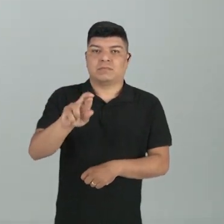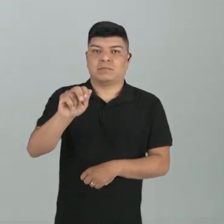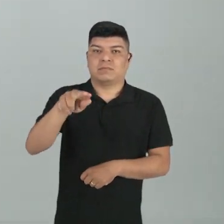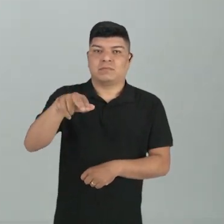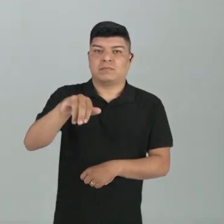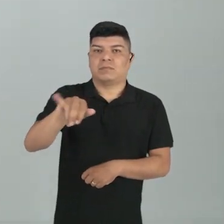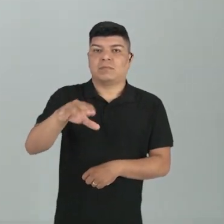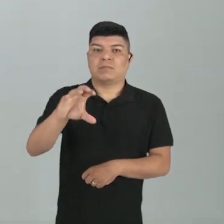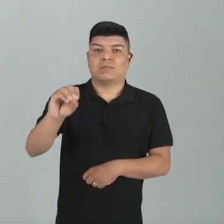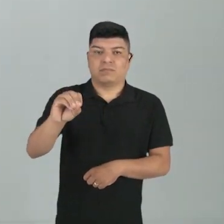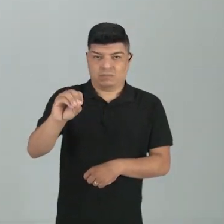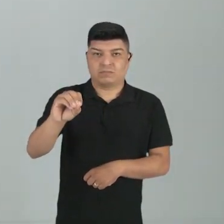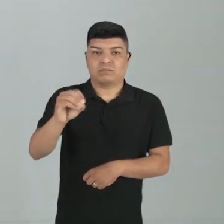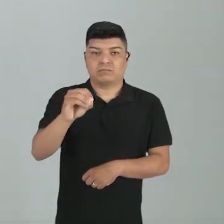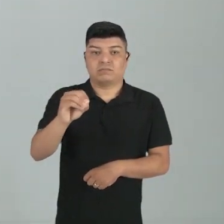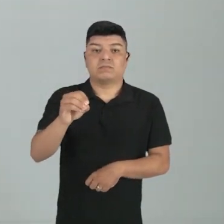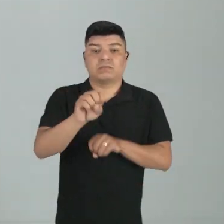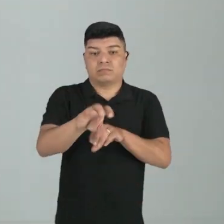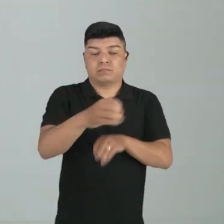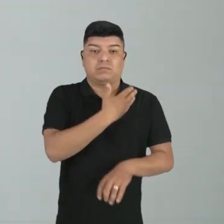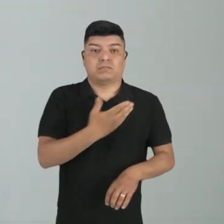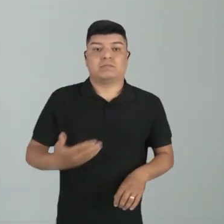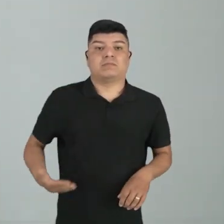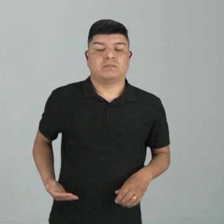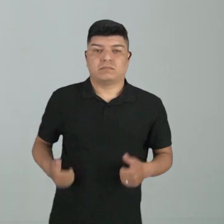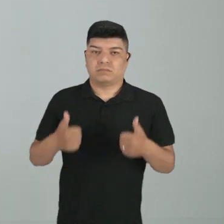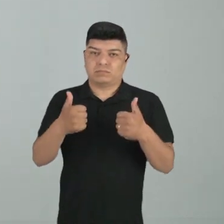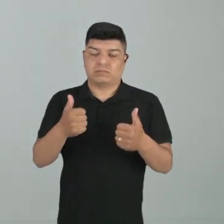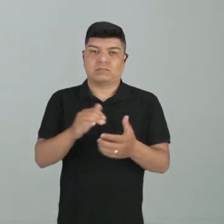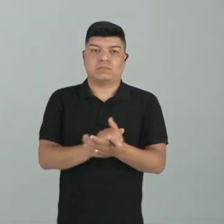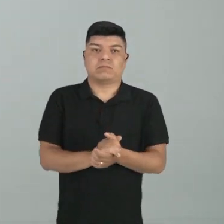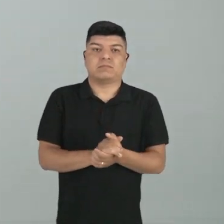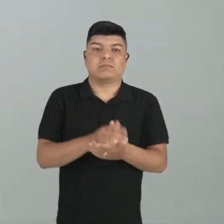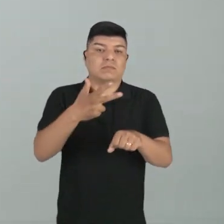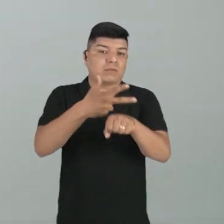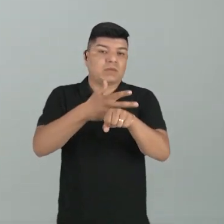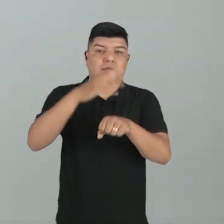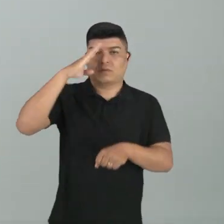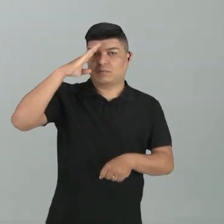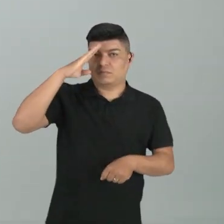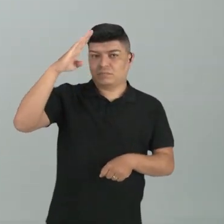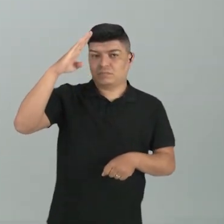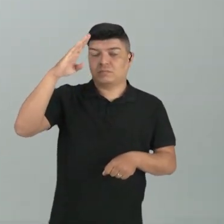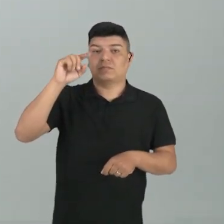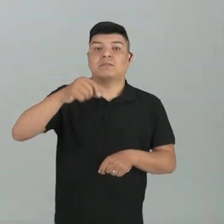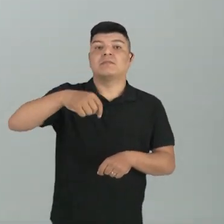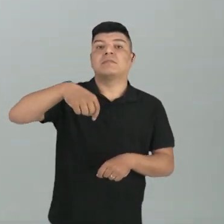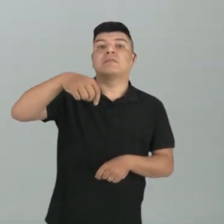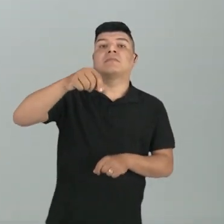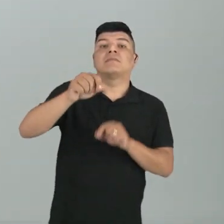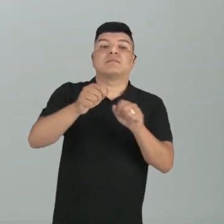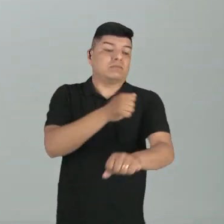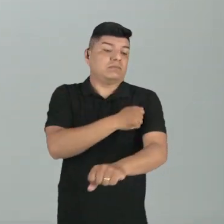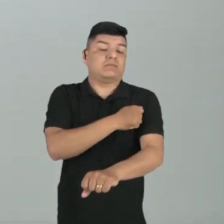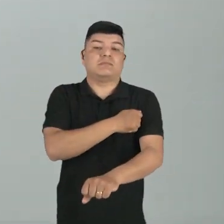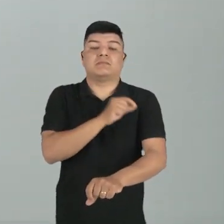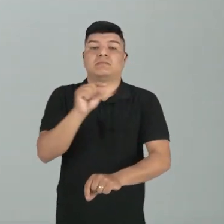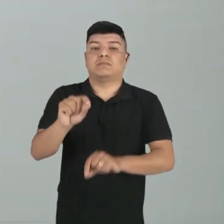de Ensino, e esta videoaula ela está direcionada principalmente àqueles alunos que